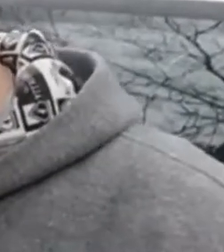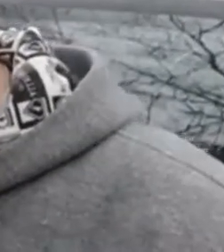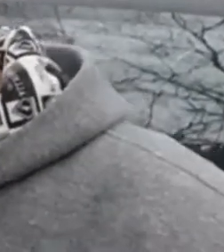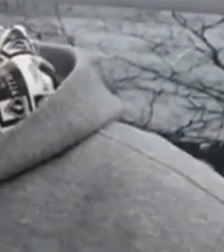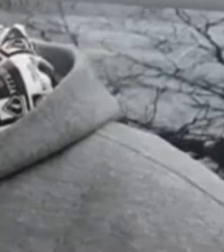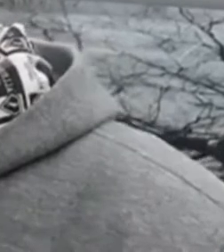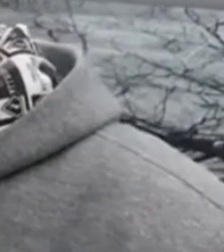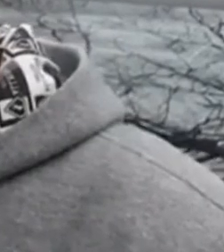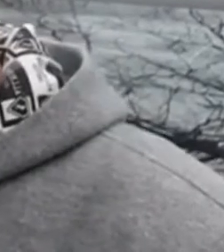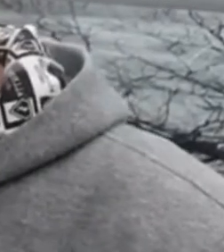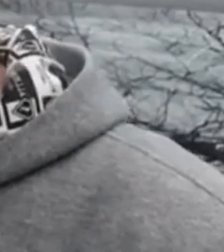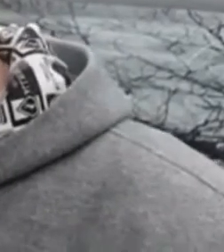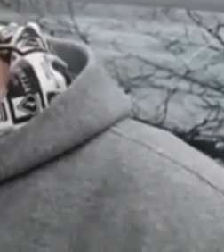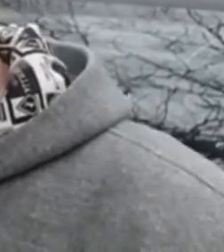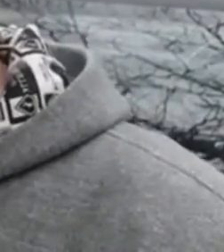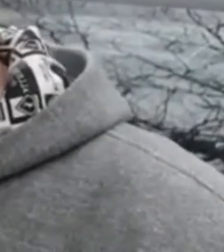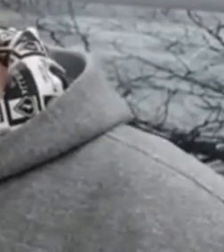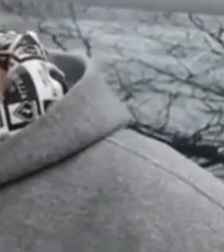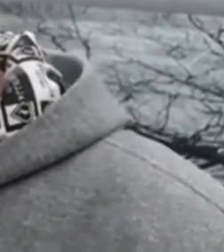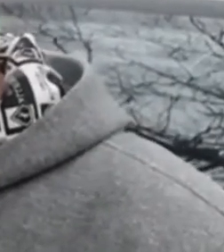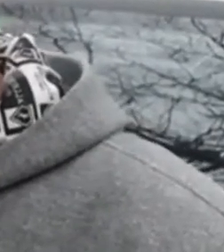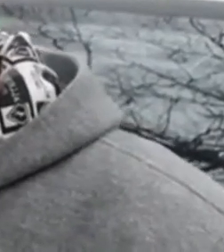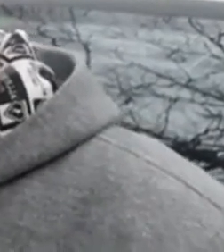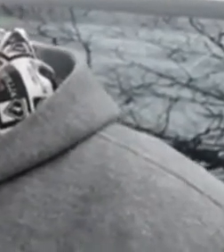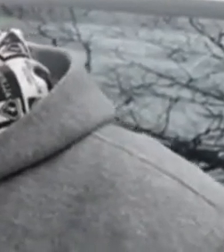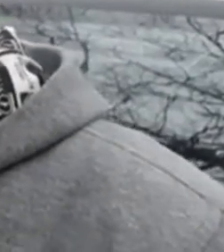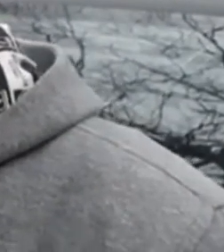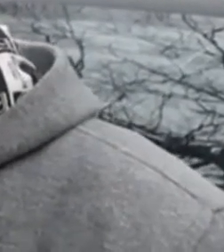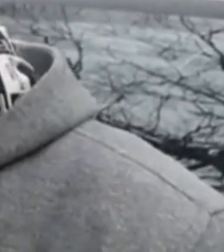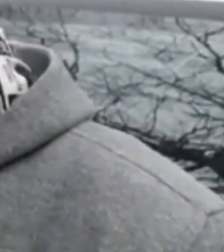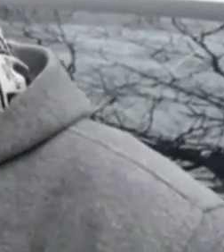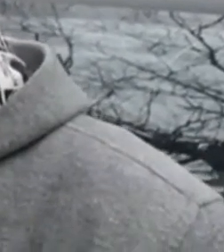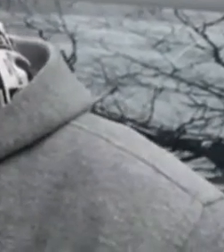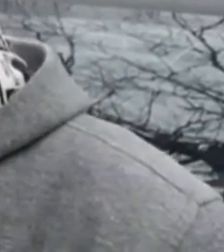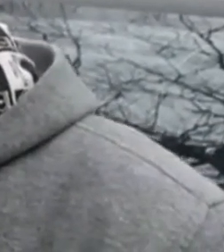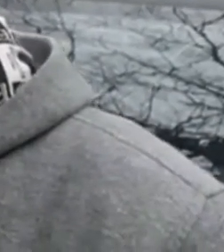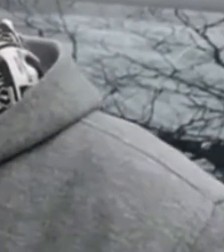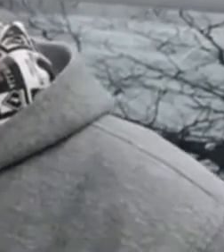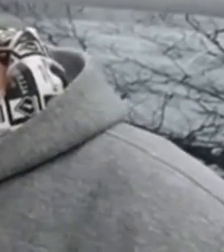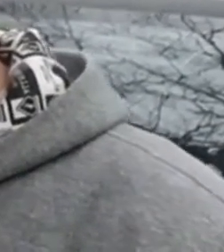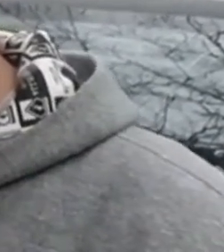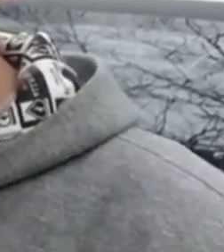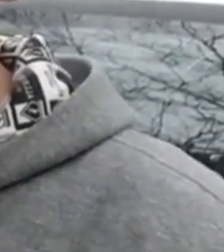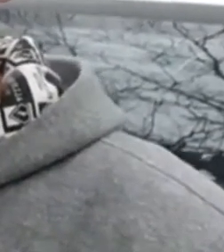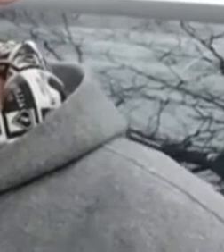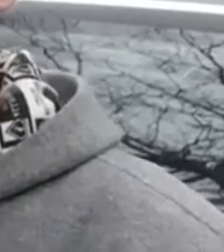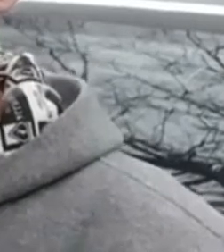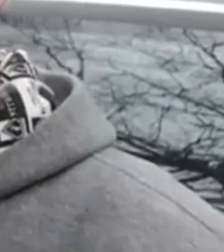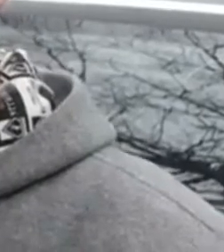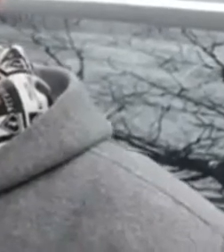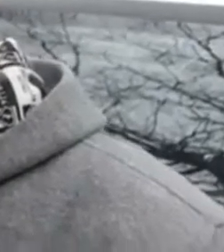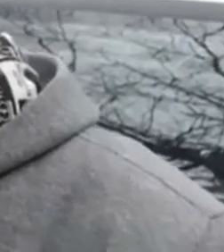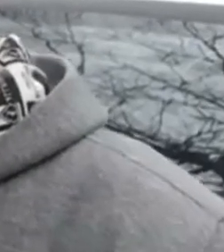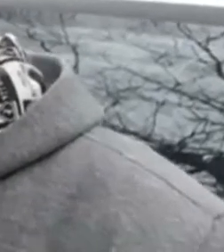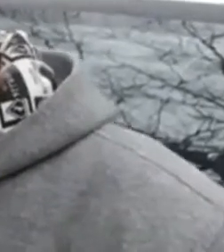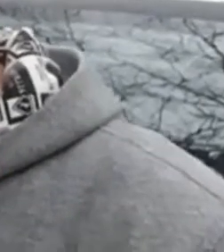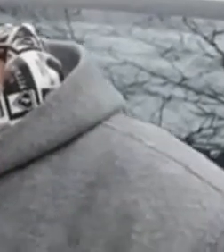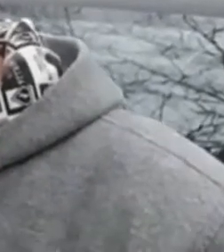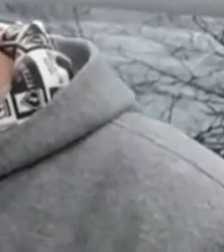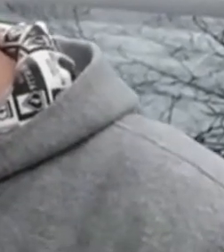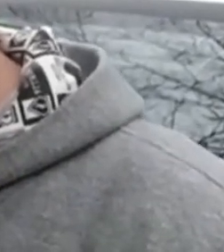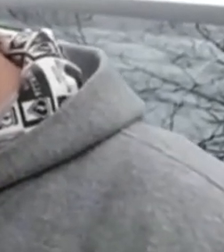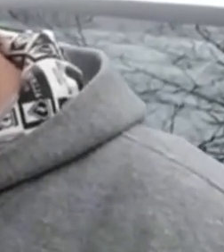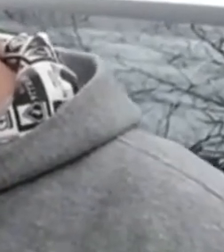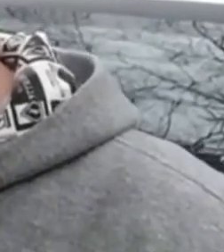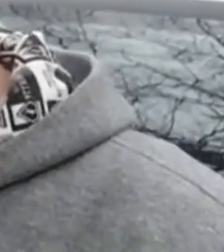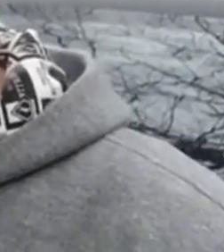matéria? Biologia, filosofia e a diretora. A diretora da escola. E essa escola fica em qual